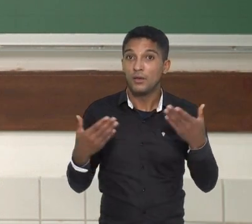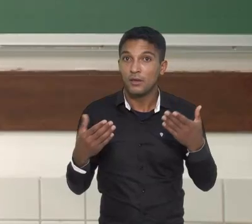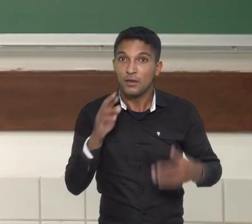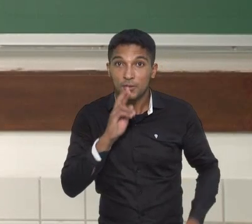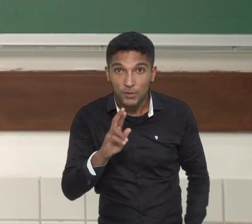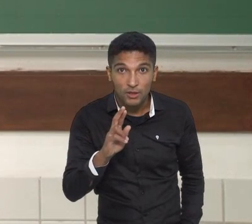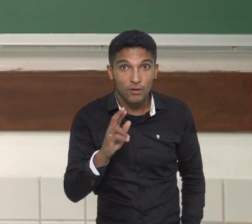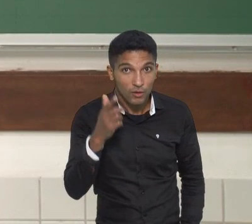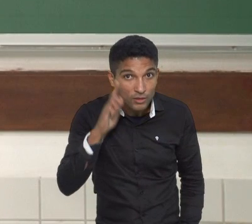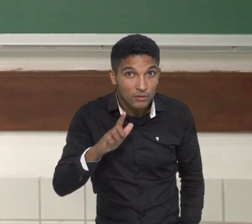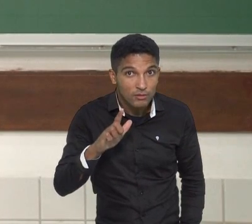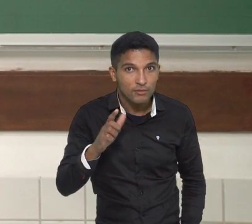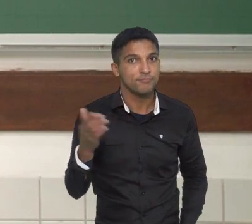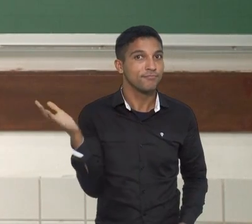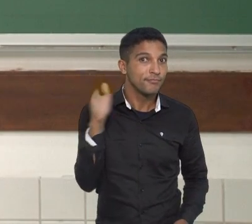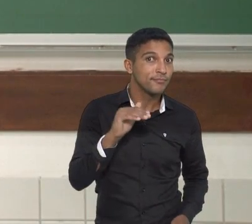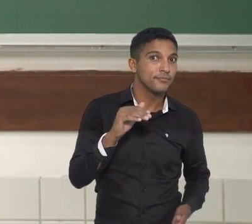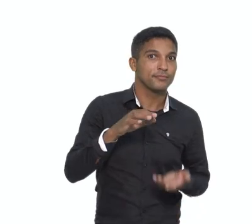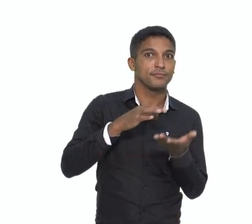Respondeu? Vamos corrigir?